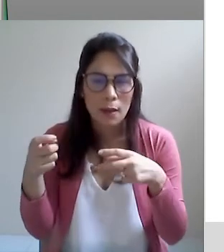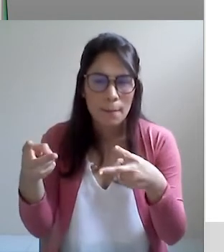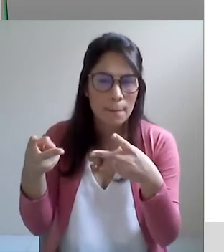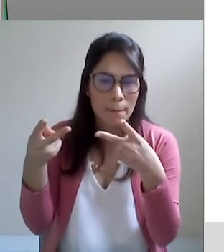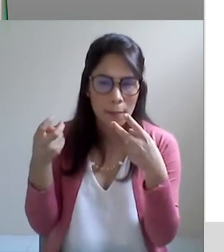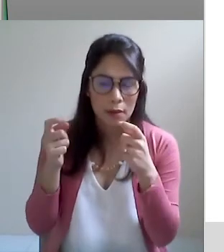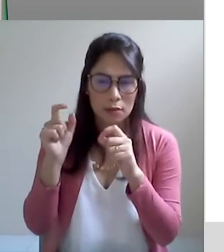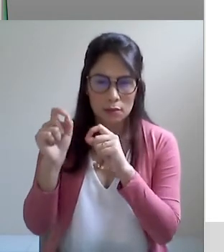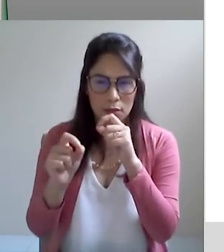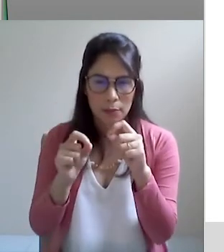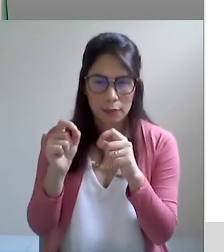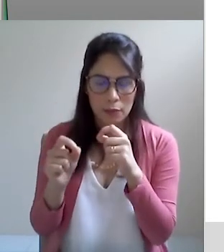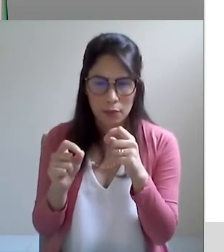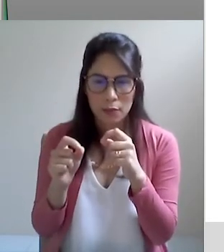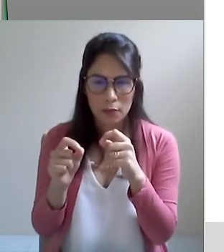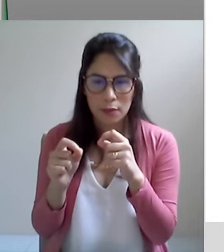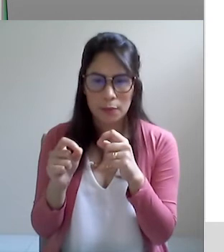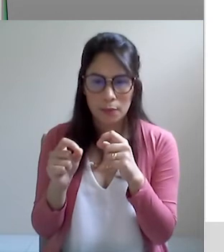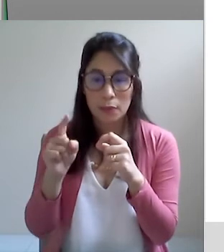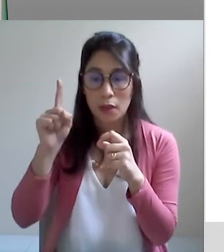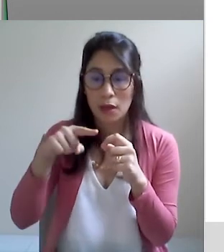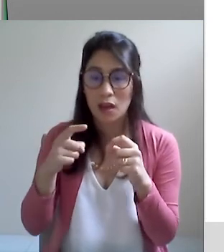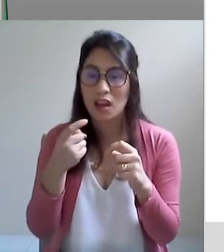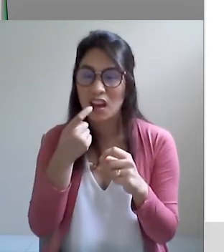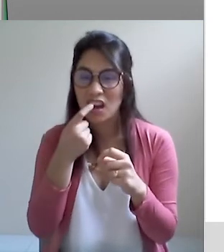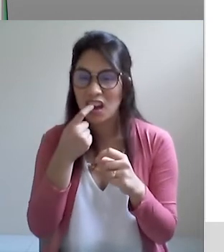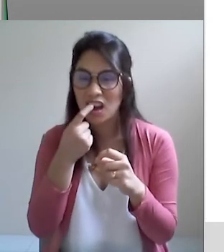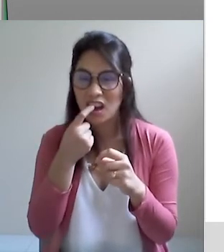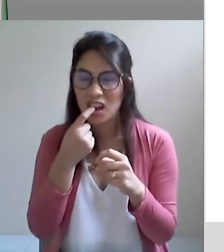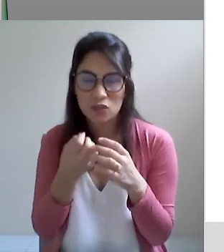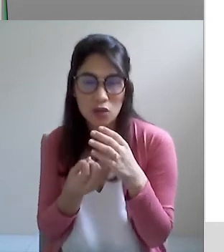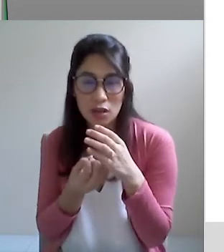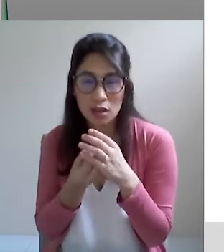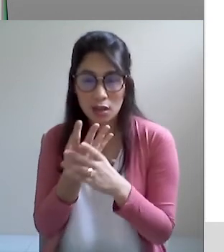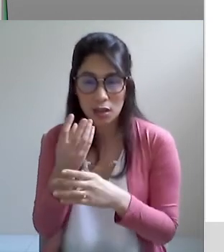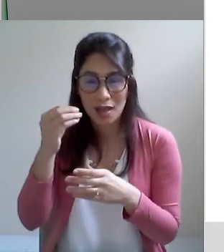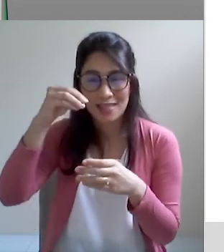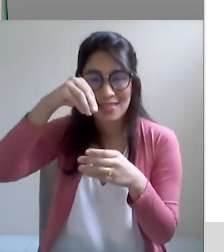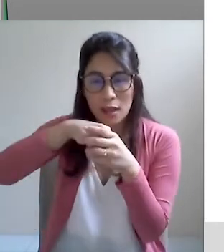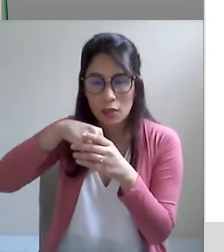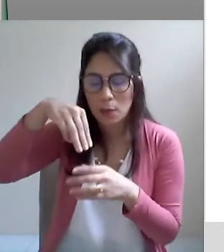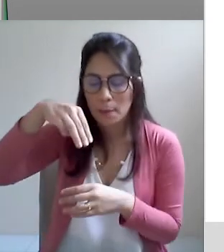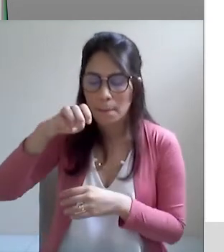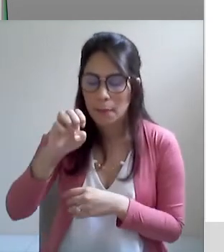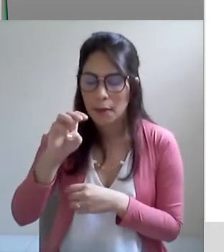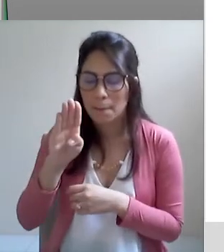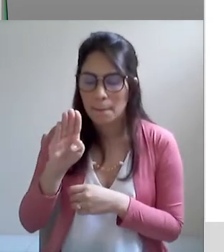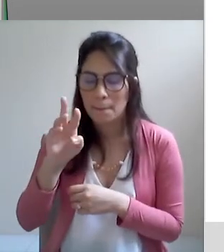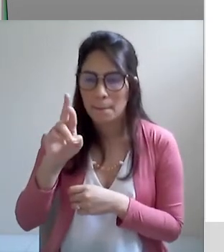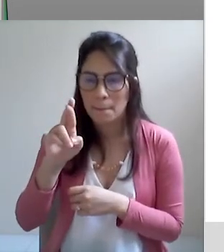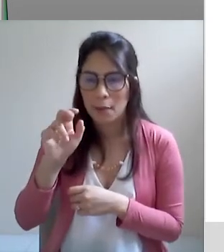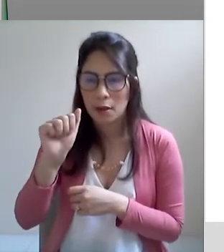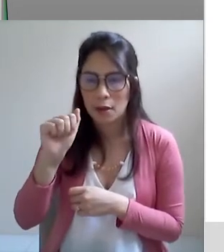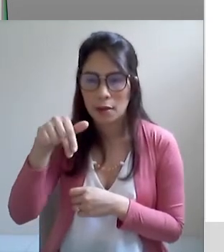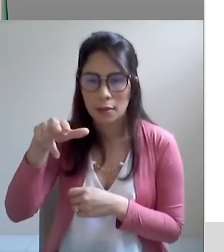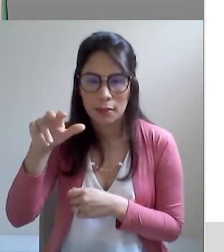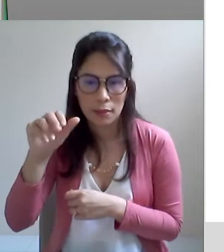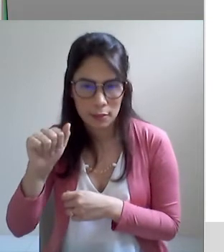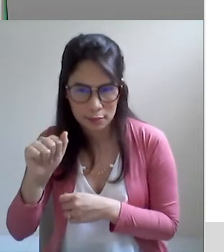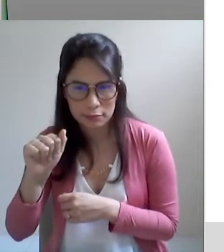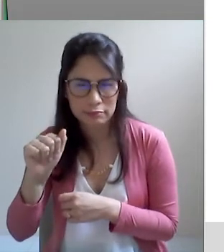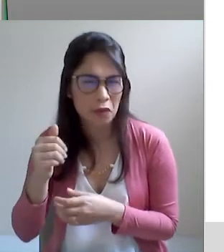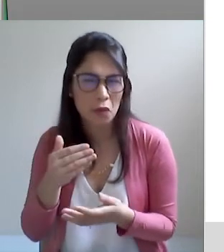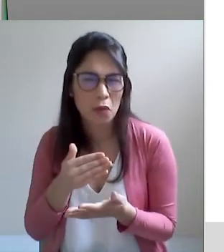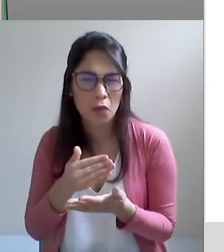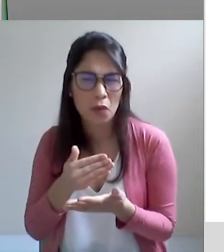esquemático, pode-se acompanhar os eventos da ossificação intramembranosa. A ossificação ocorre a partir